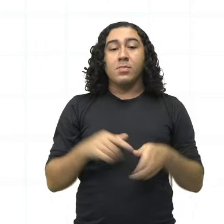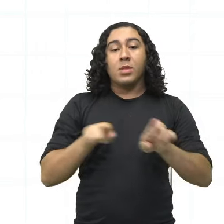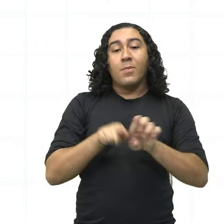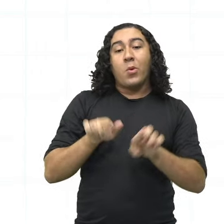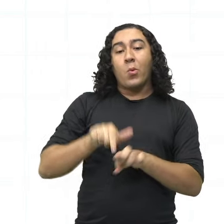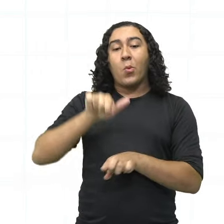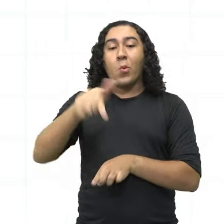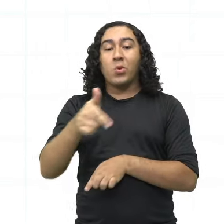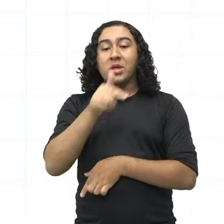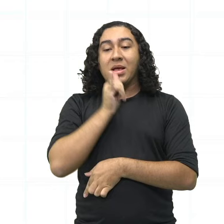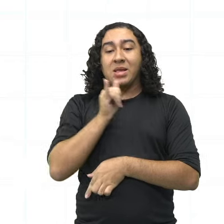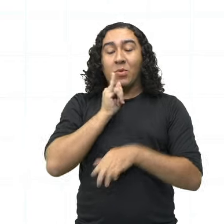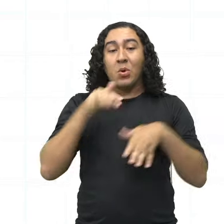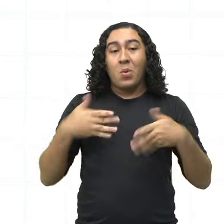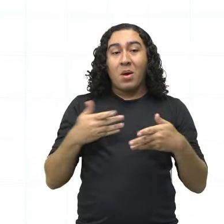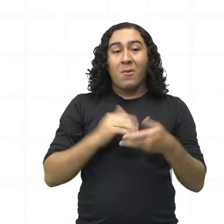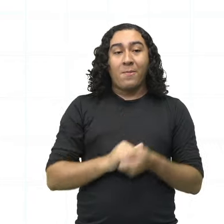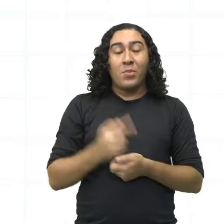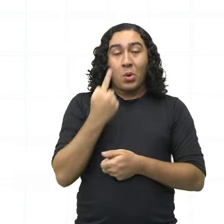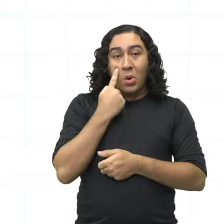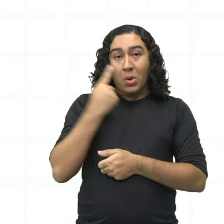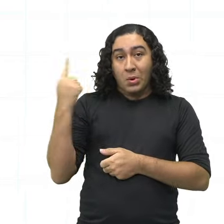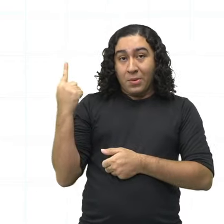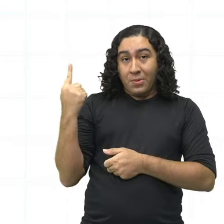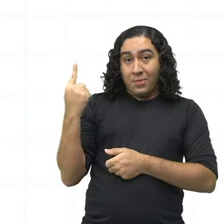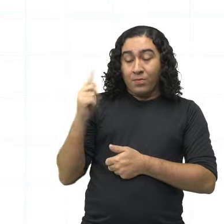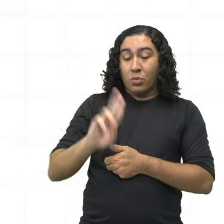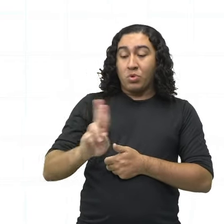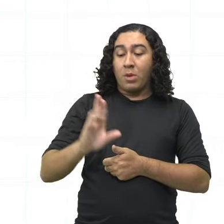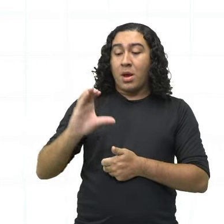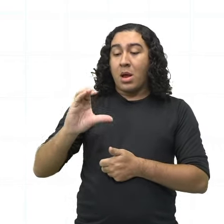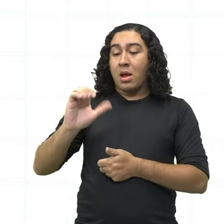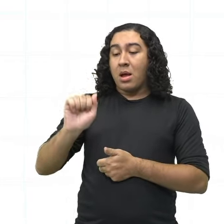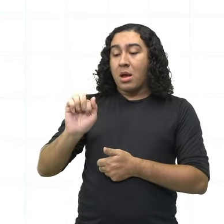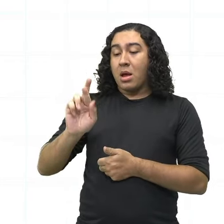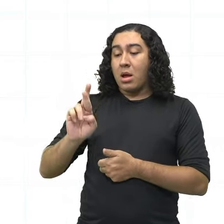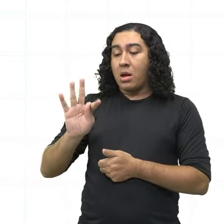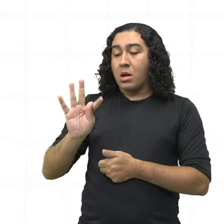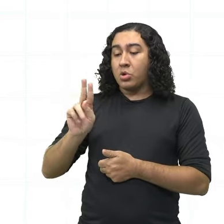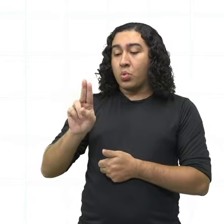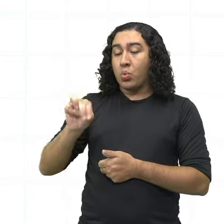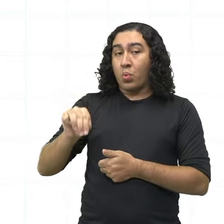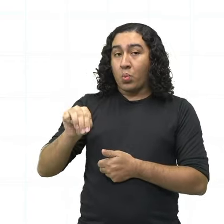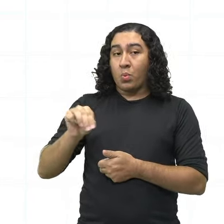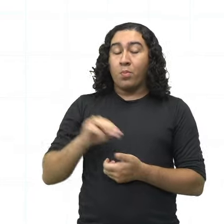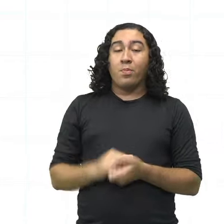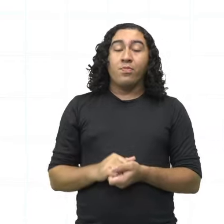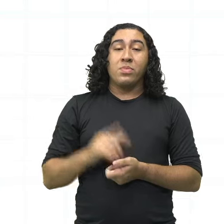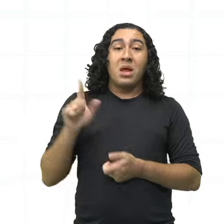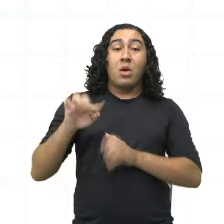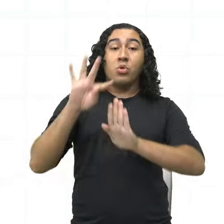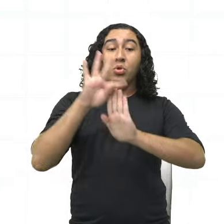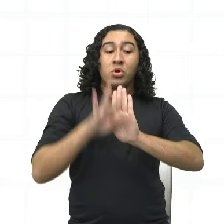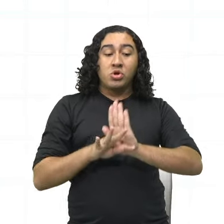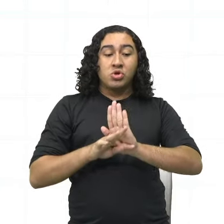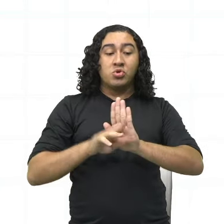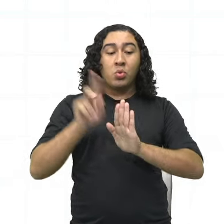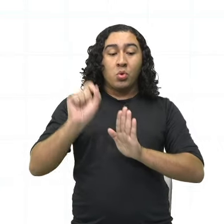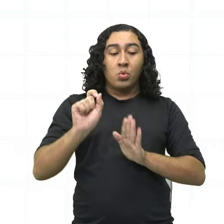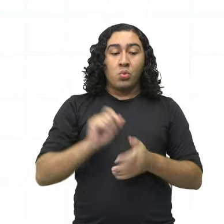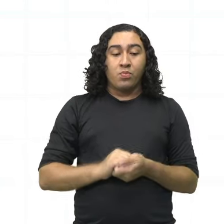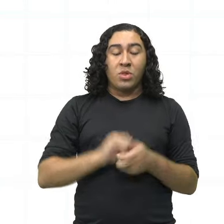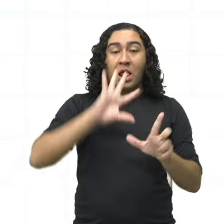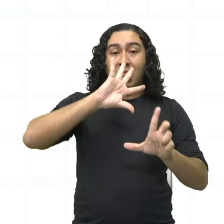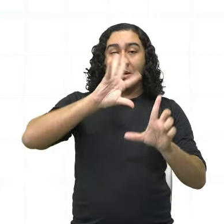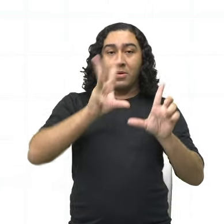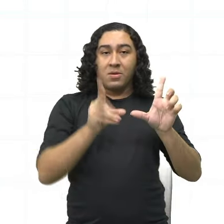exemplo de texto humorístico é o cartoon. Olha só, o cartoon é um texto humorístico que usa a linguagem não